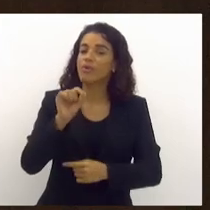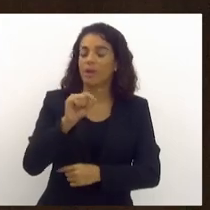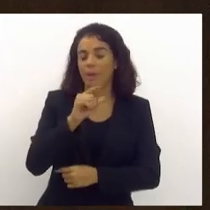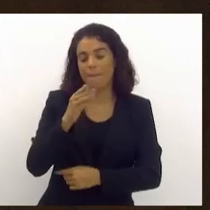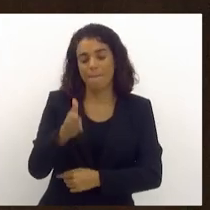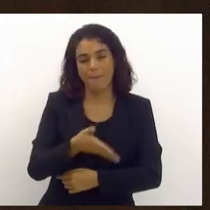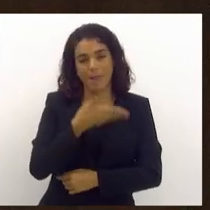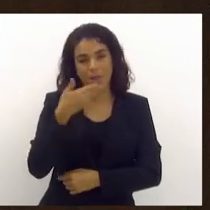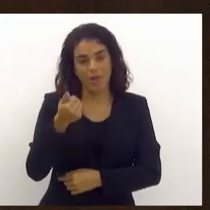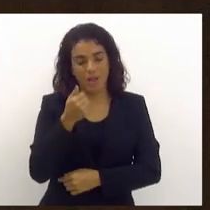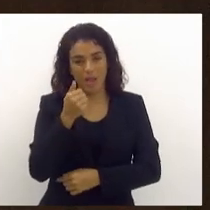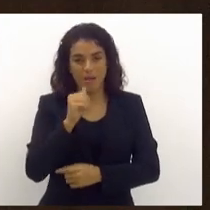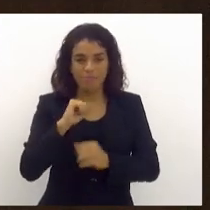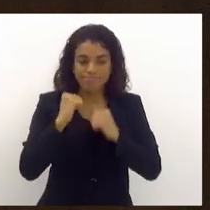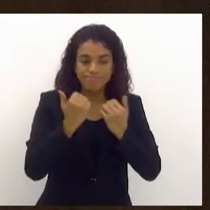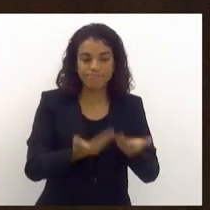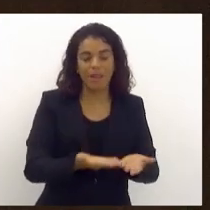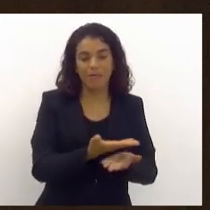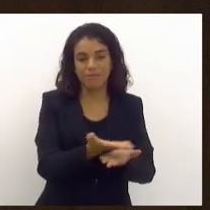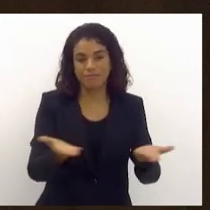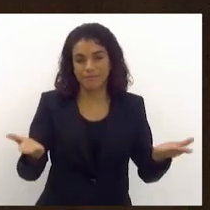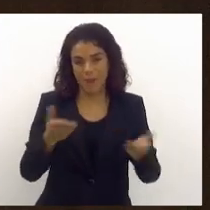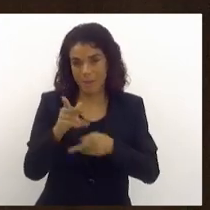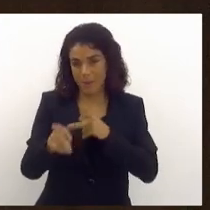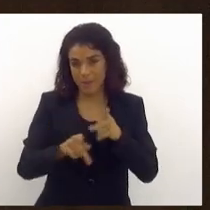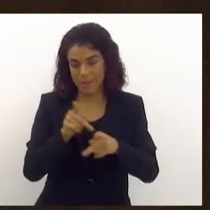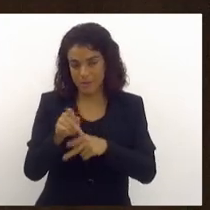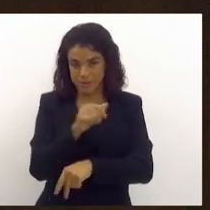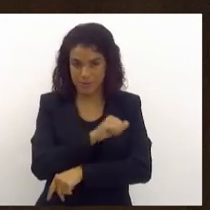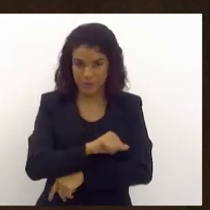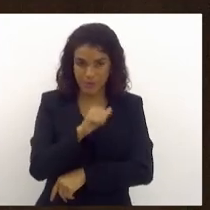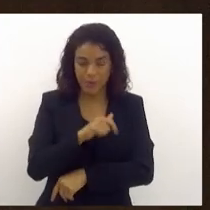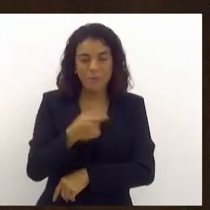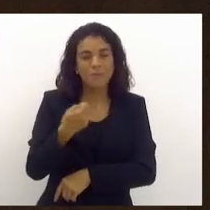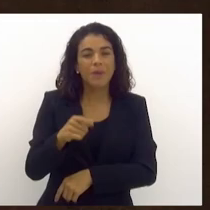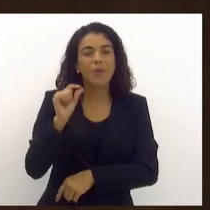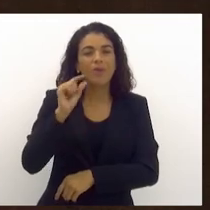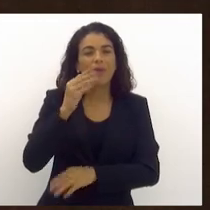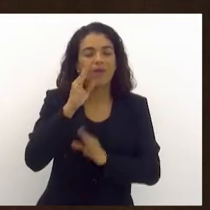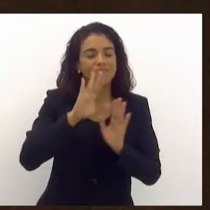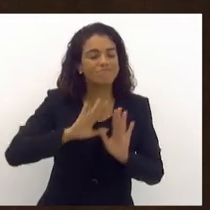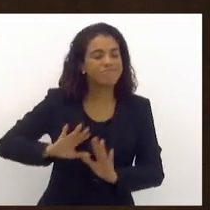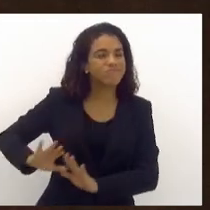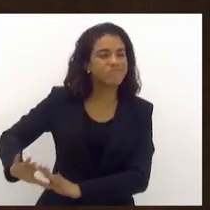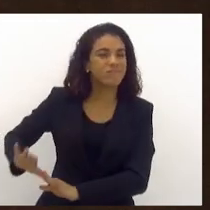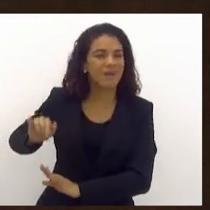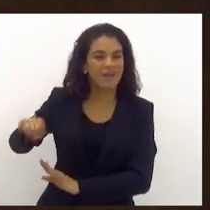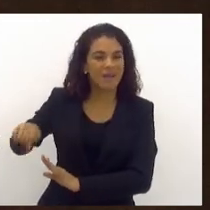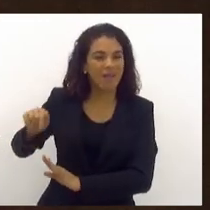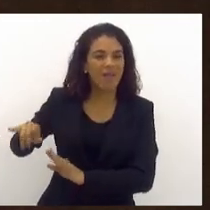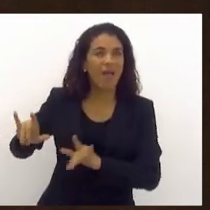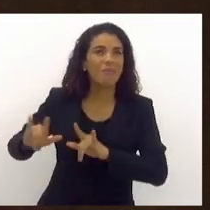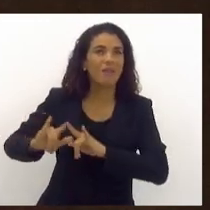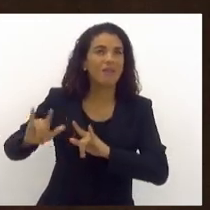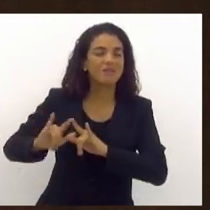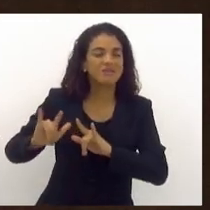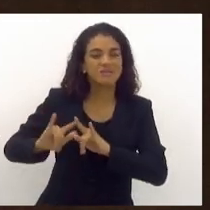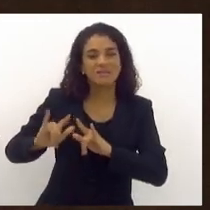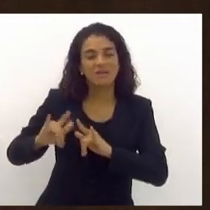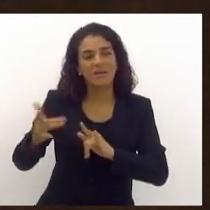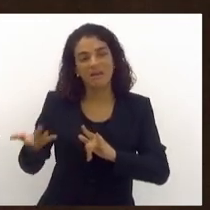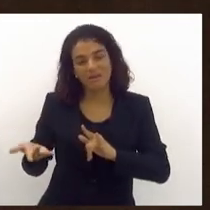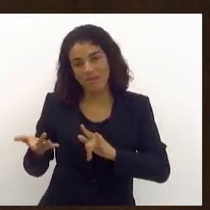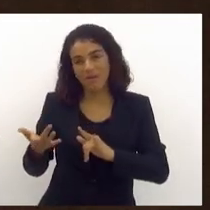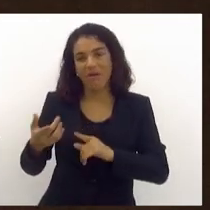melhor para a população do Estado do Rio de Janeiro. Eu acho que a gente tem que deixar de lado esse debate se miliciano